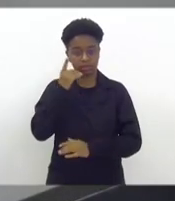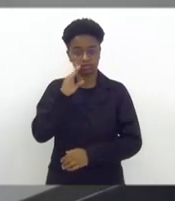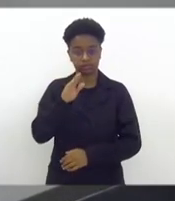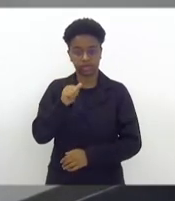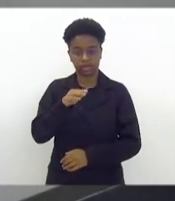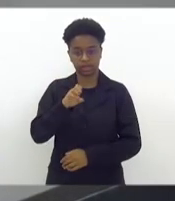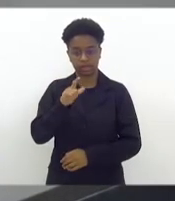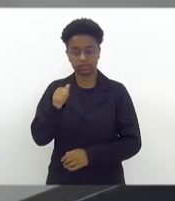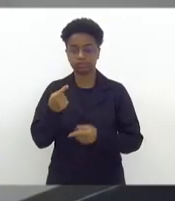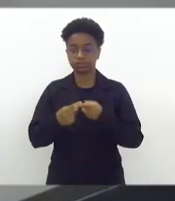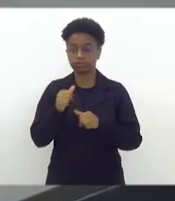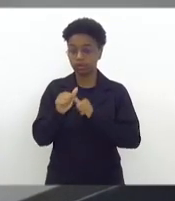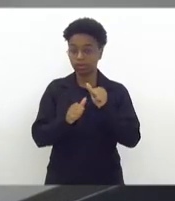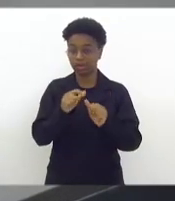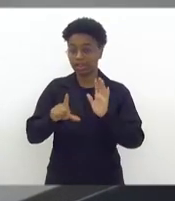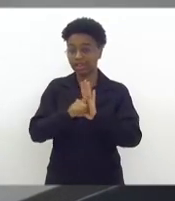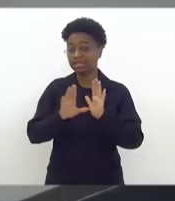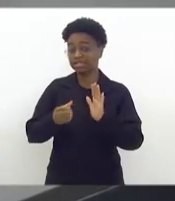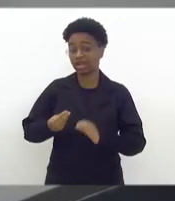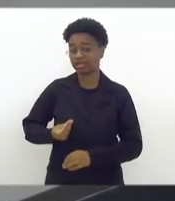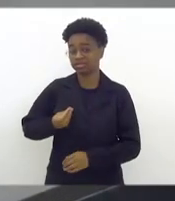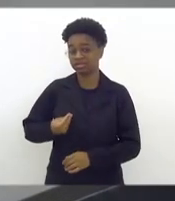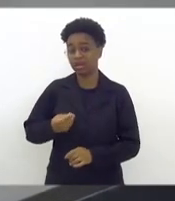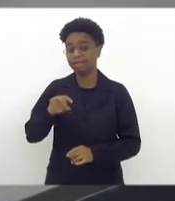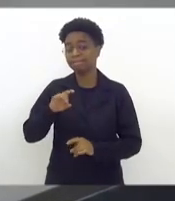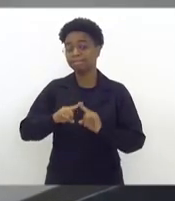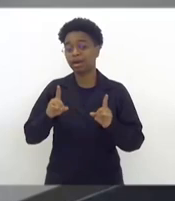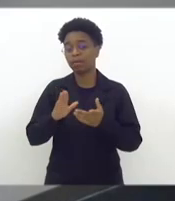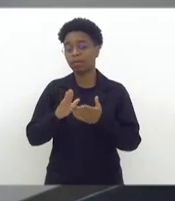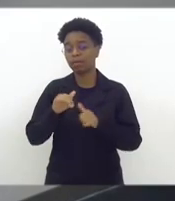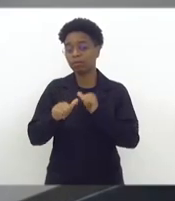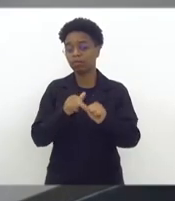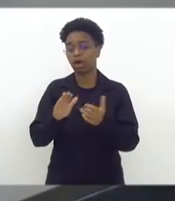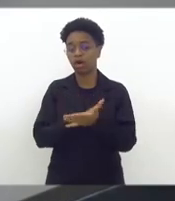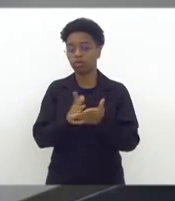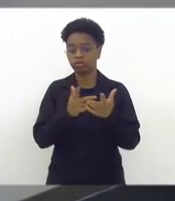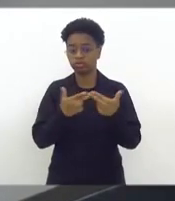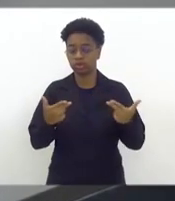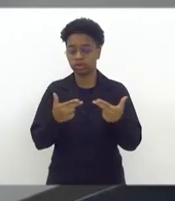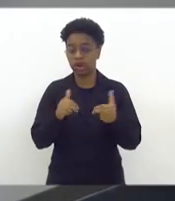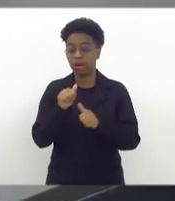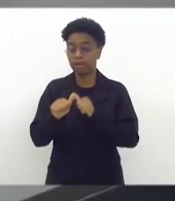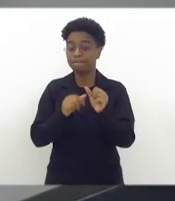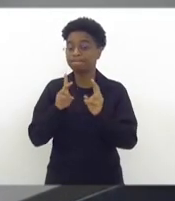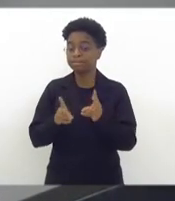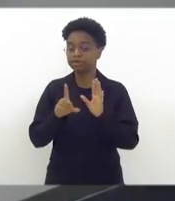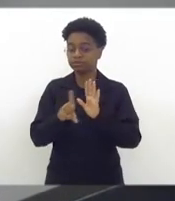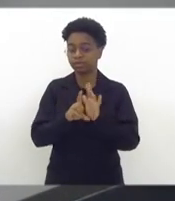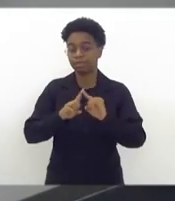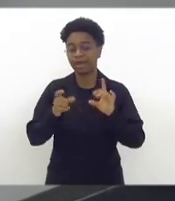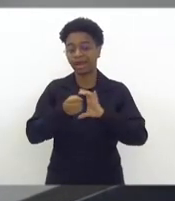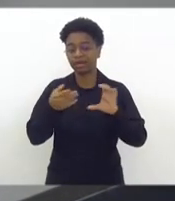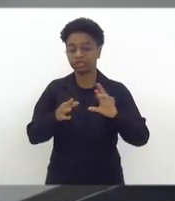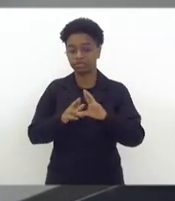porque mudam numa lei que já existe alguns itens distintos. Eles trocam a mesma lei, mas são aspectos distintos